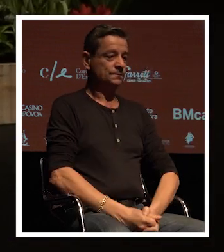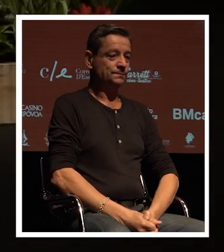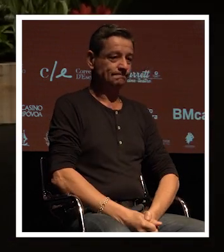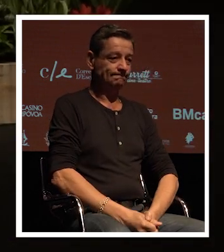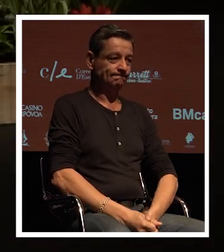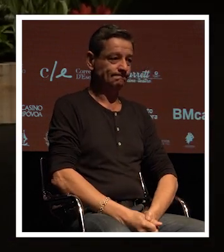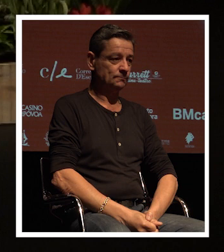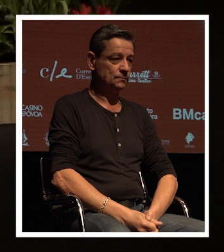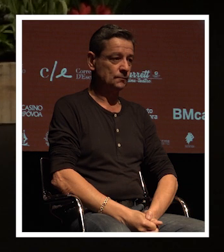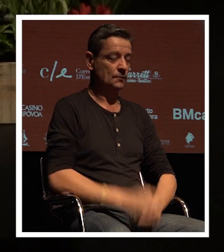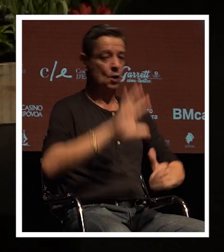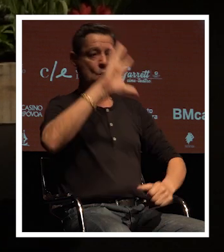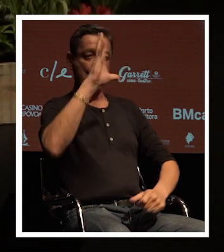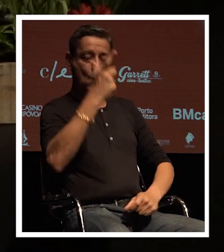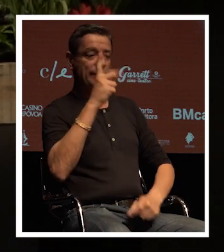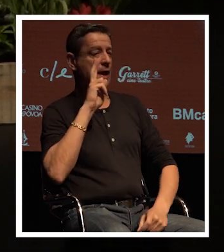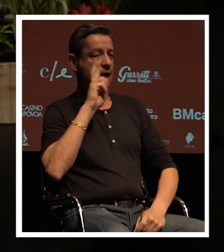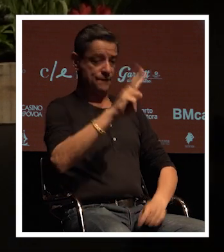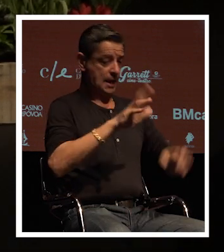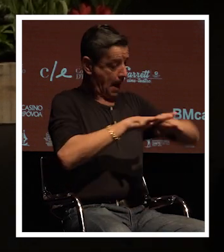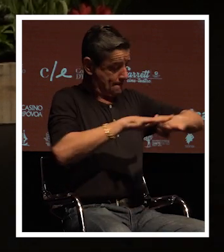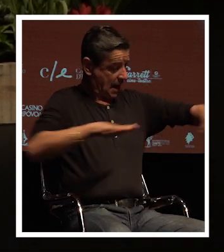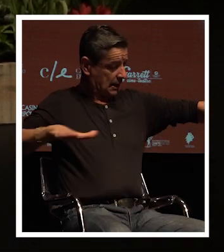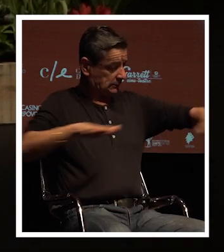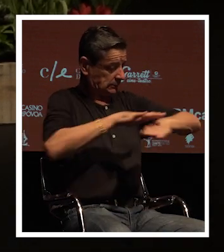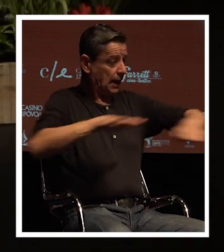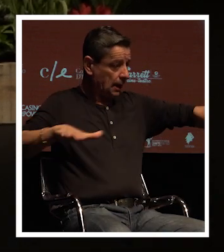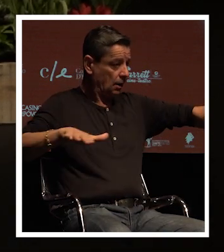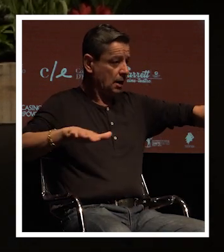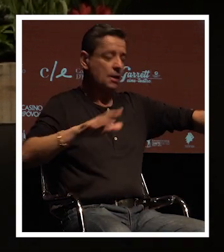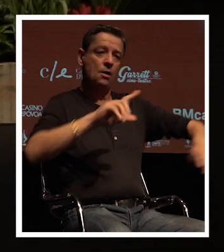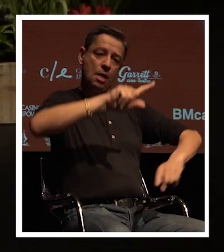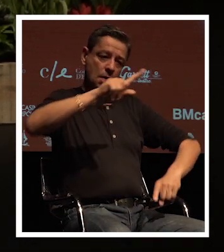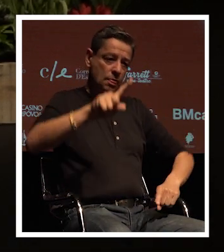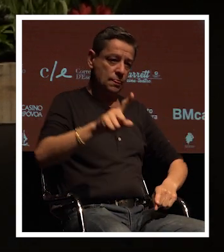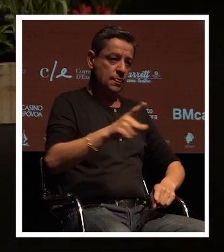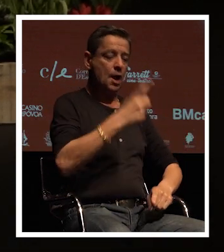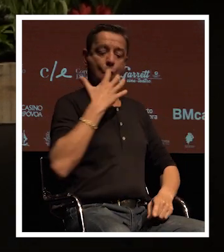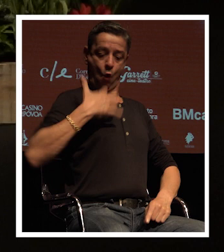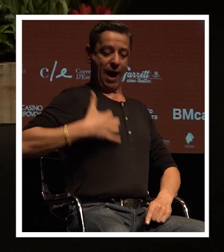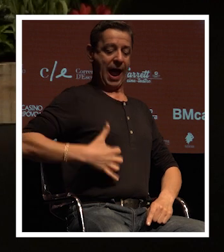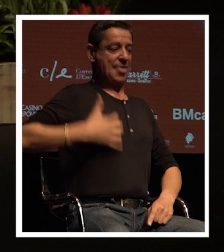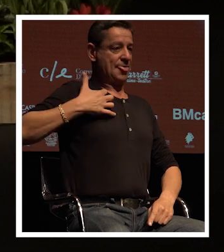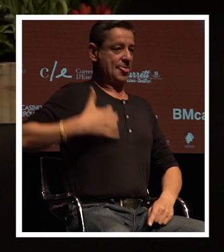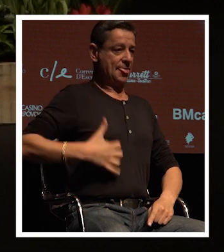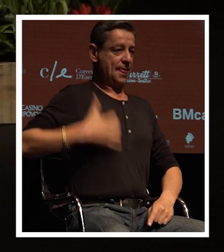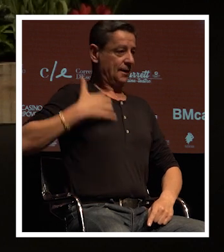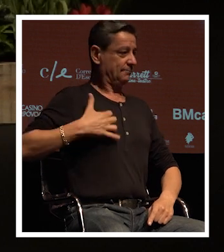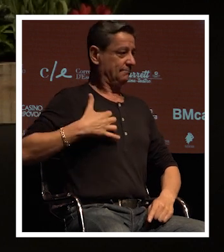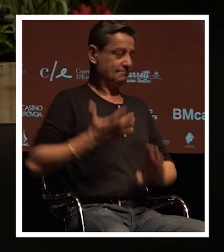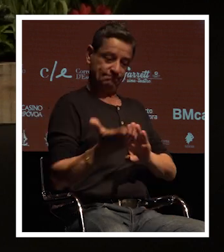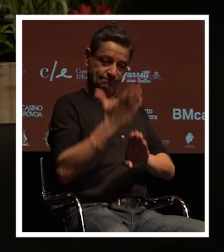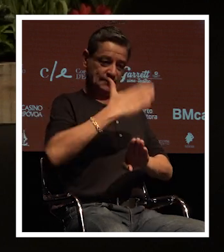gestual quando vi a composição da mesa embora devesse ter ficado honrada por me terem metido